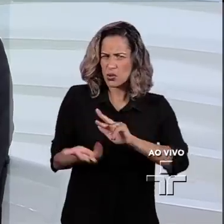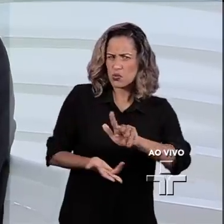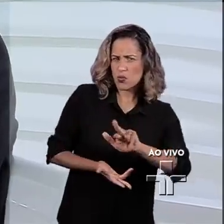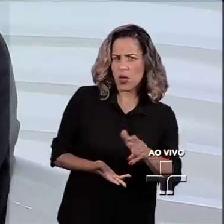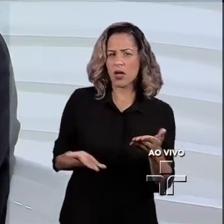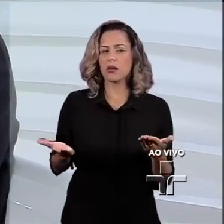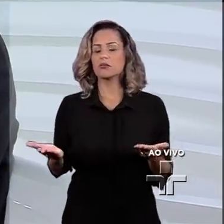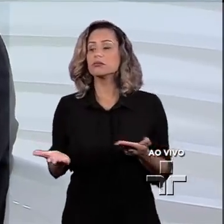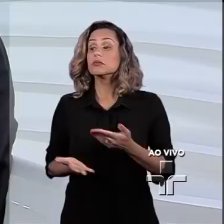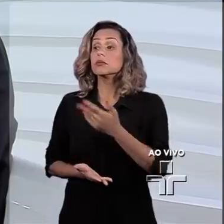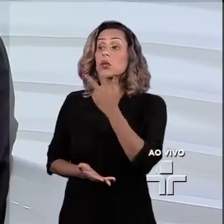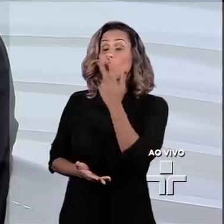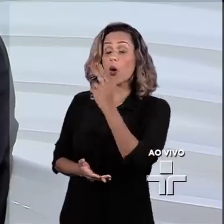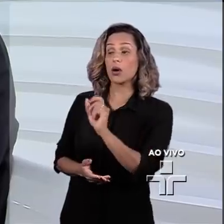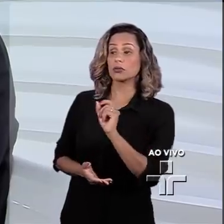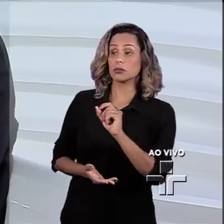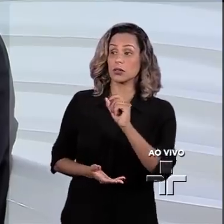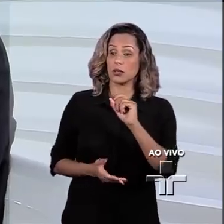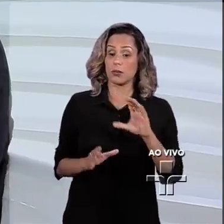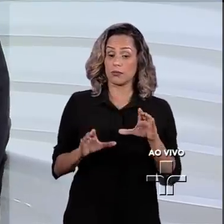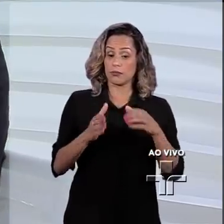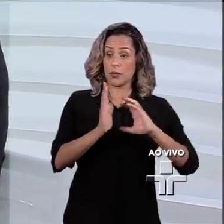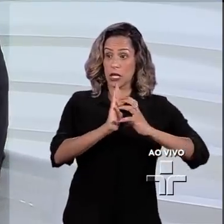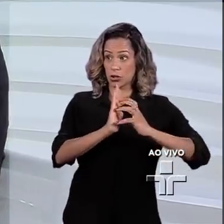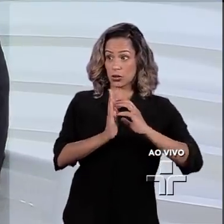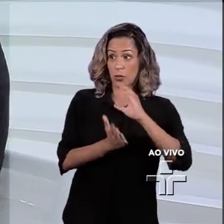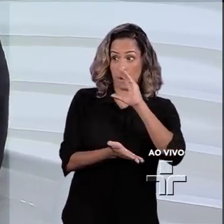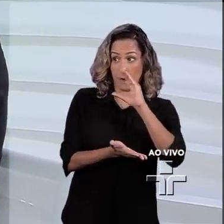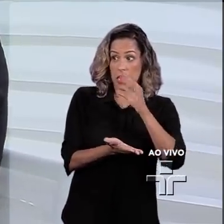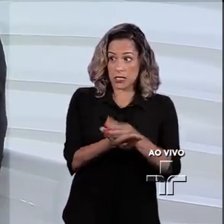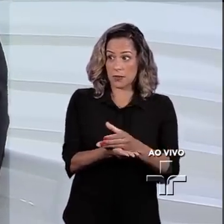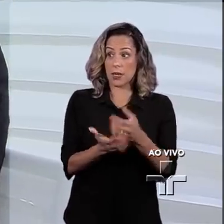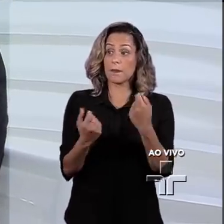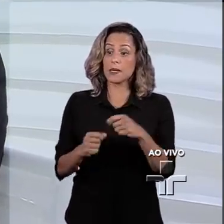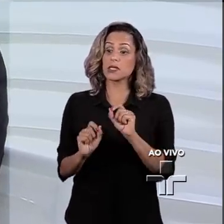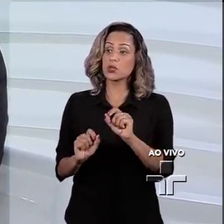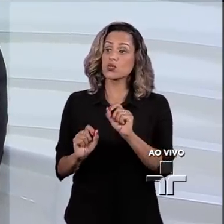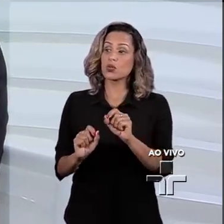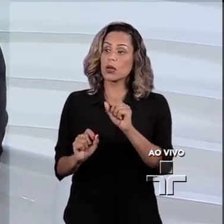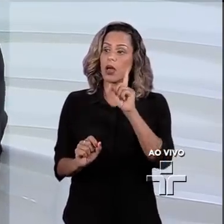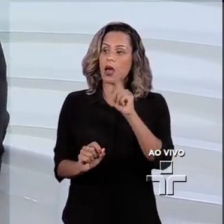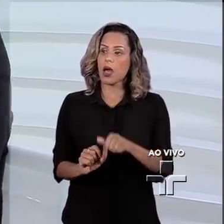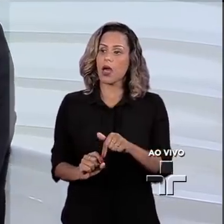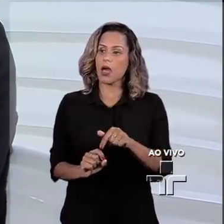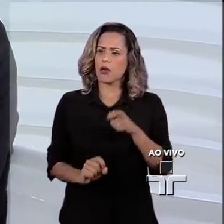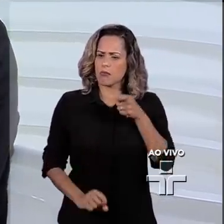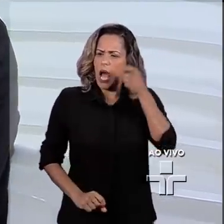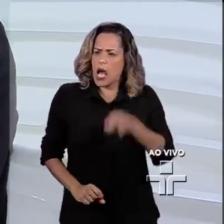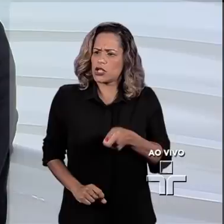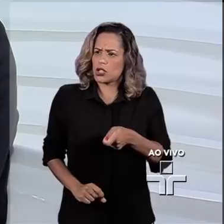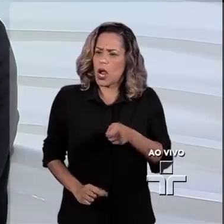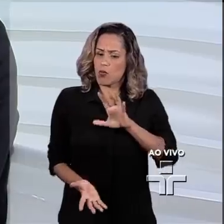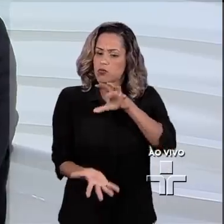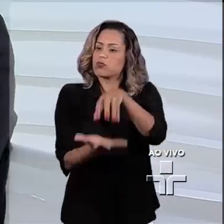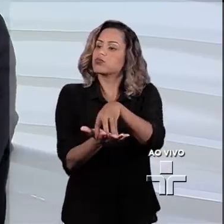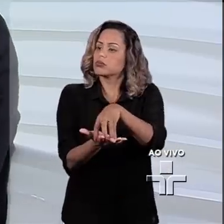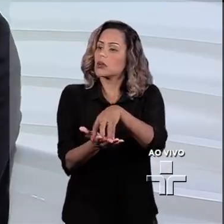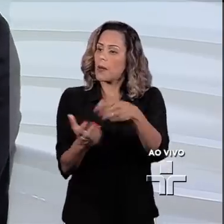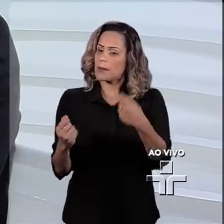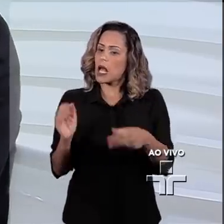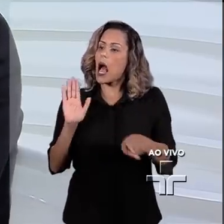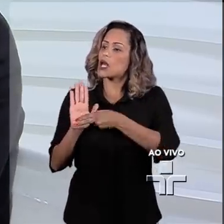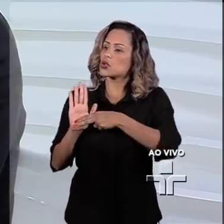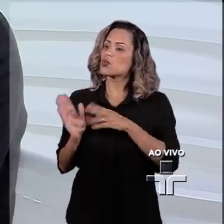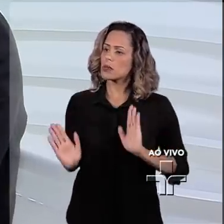o PSDB precisa ser um pouco como o Macron se define, um radical de centro. Precisa ser alguém que tenha coragem de